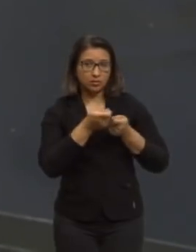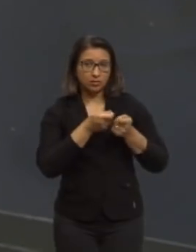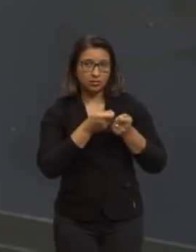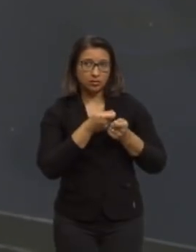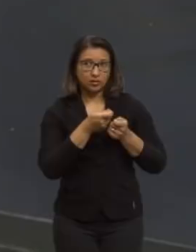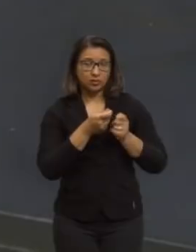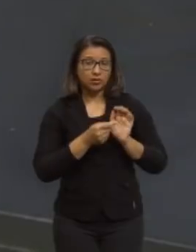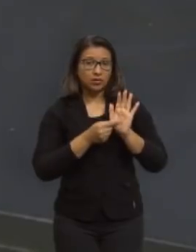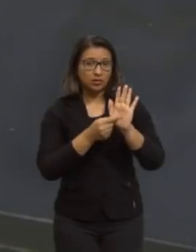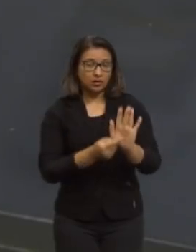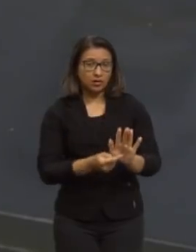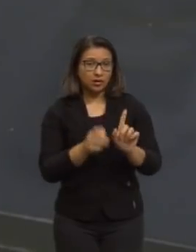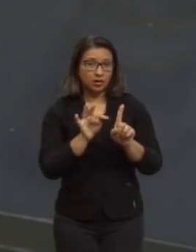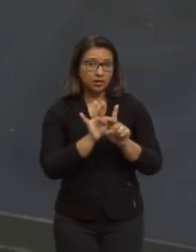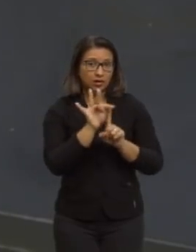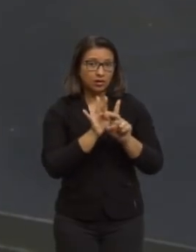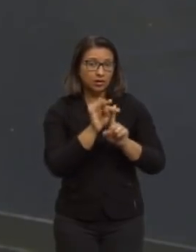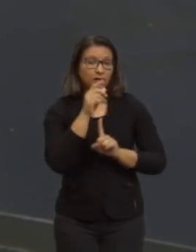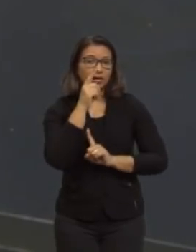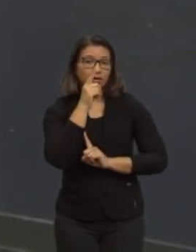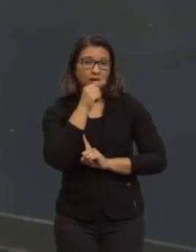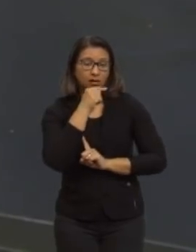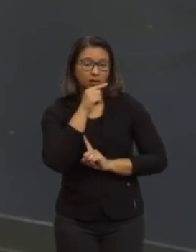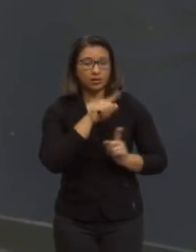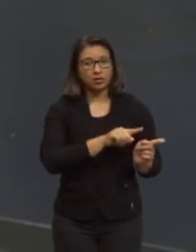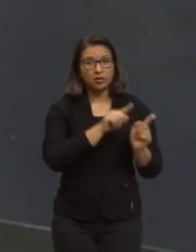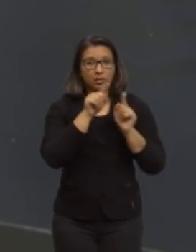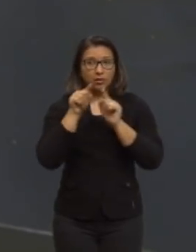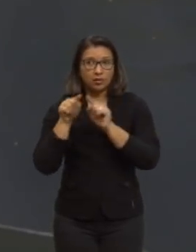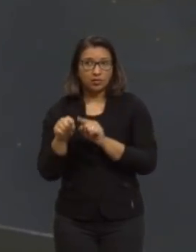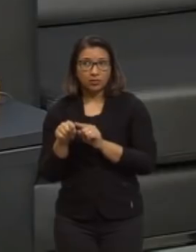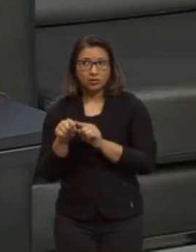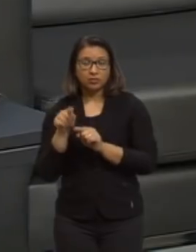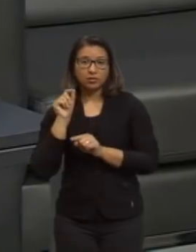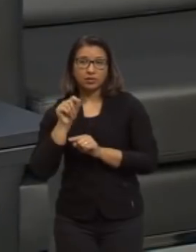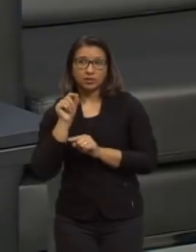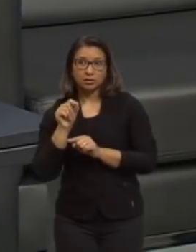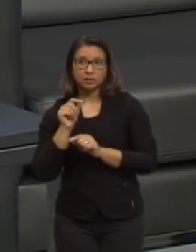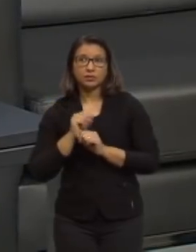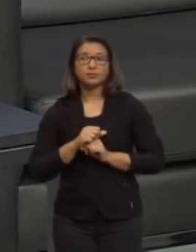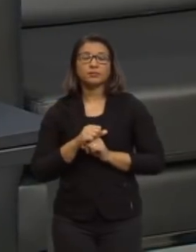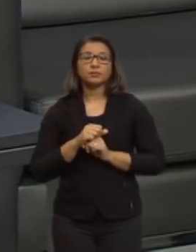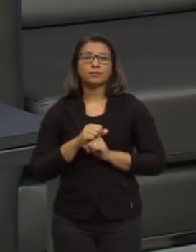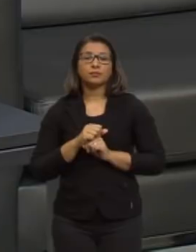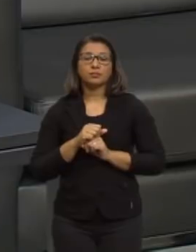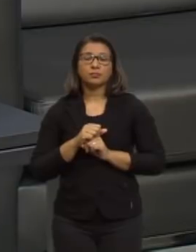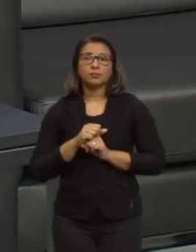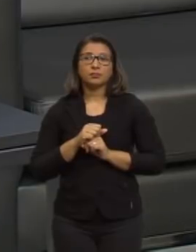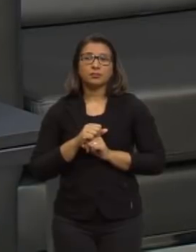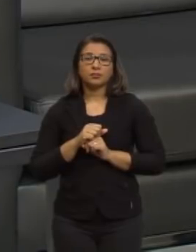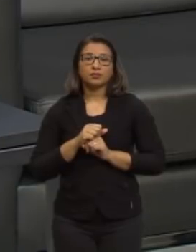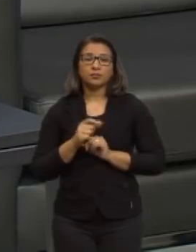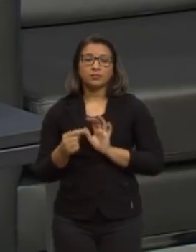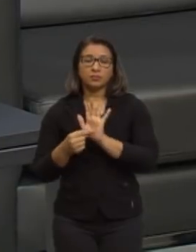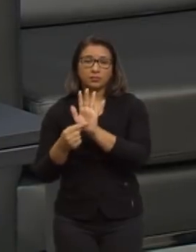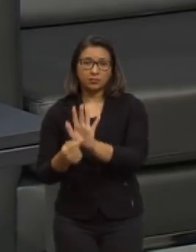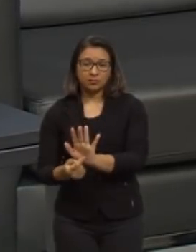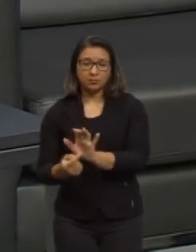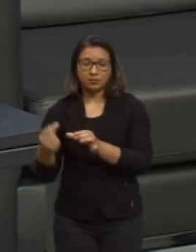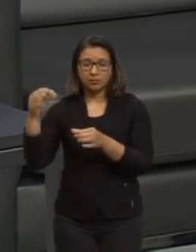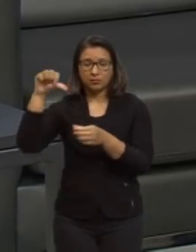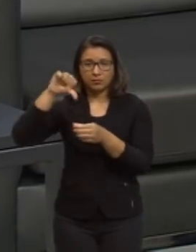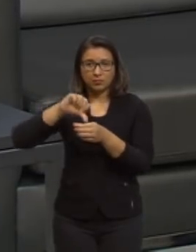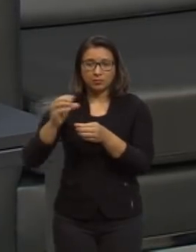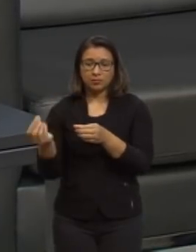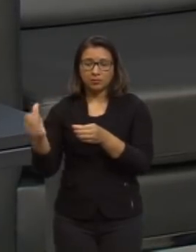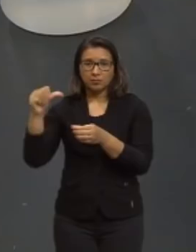ele vai aparecer a temperatura aqui a água está aqui eu vou colocar como tá o nome aqui é indicado hidróxido